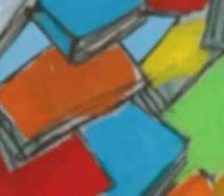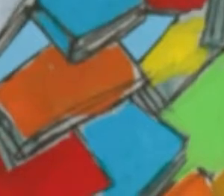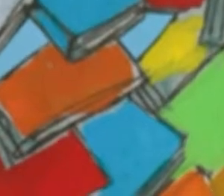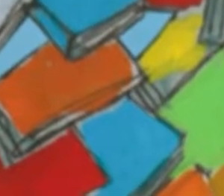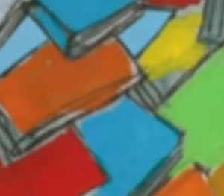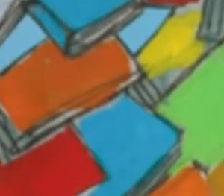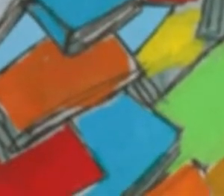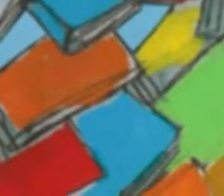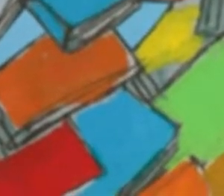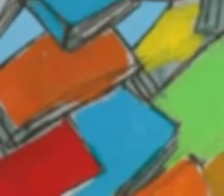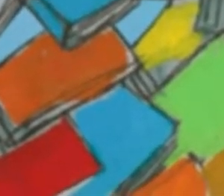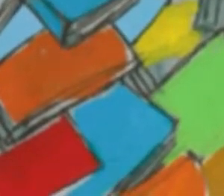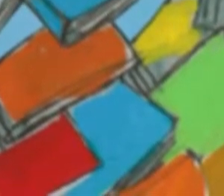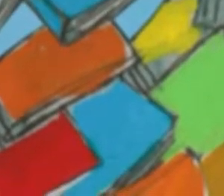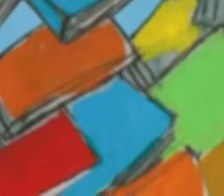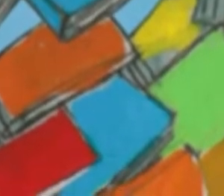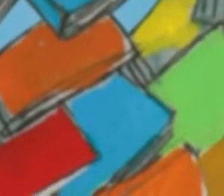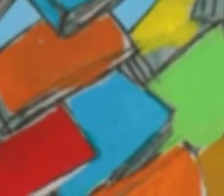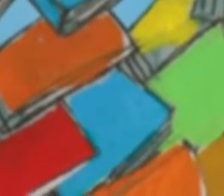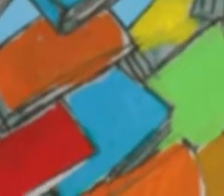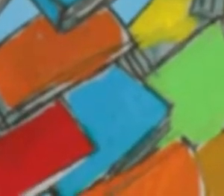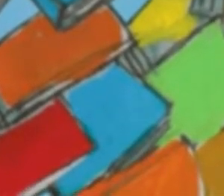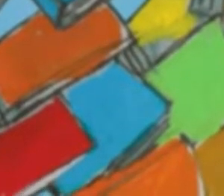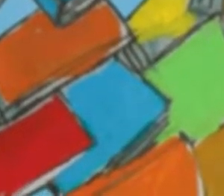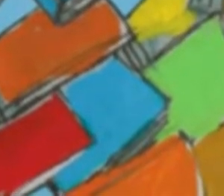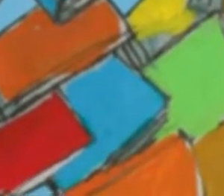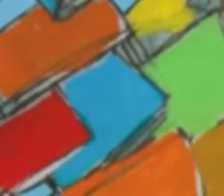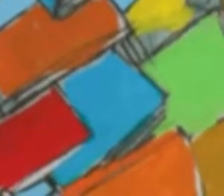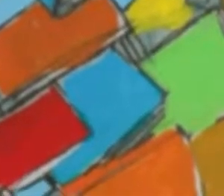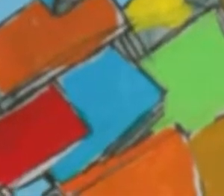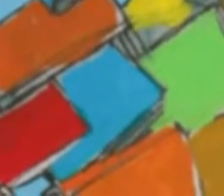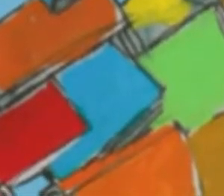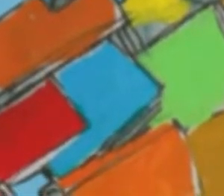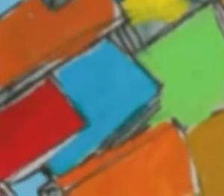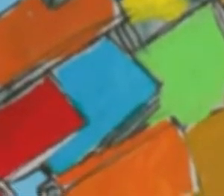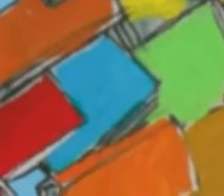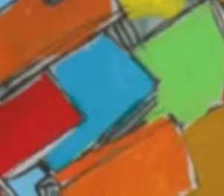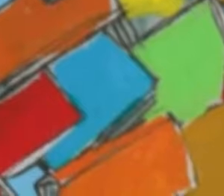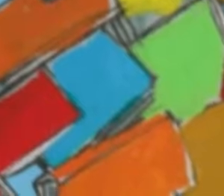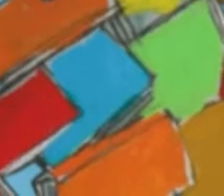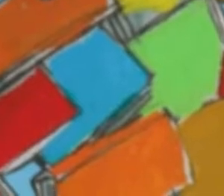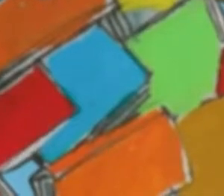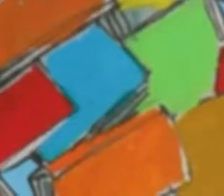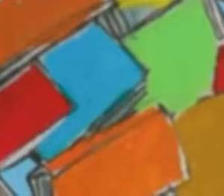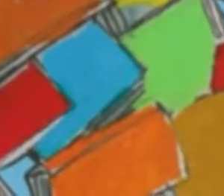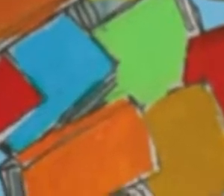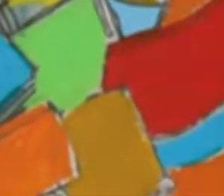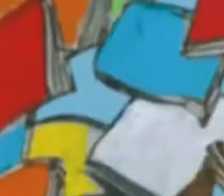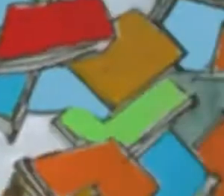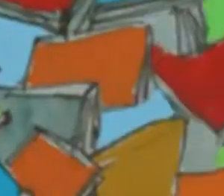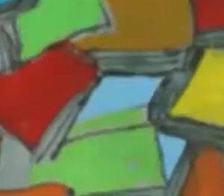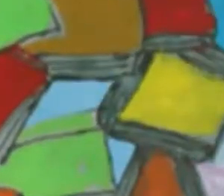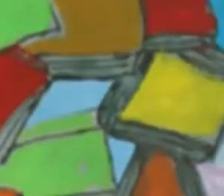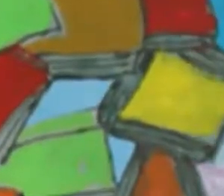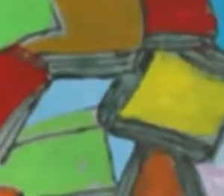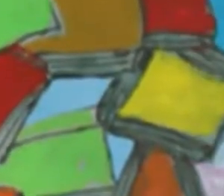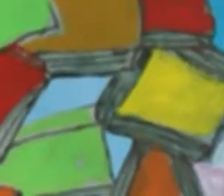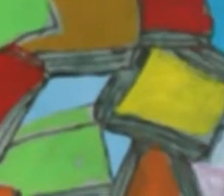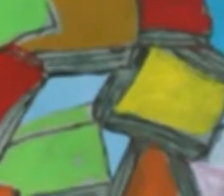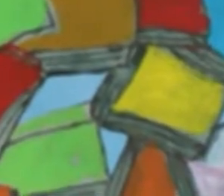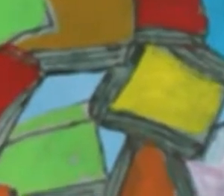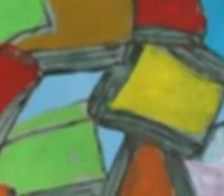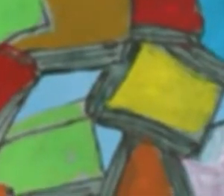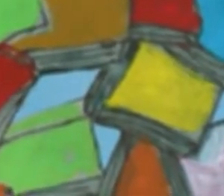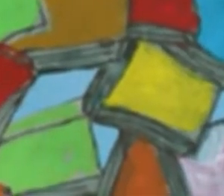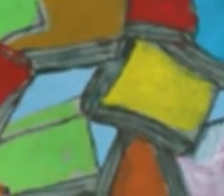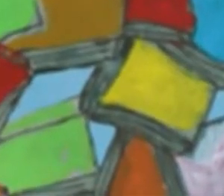A Prefeitura de Belo Horizonte, por meio da Secretaria Municipal de Cultura e da Fundação Municipal de Cultura, em parceria com o Instituto Periférico, realiza FliBH, Festival